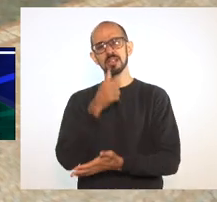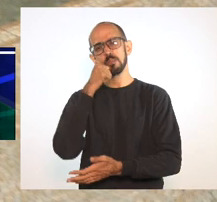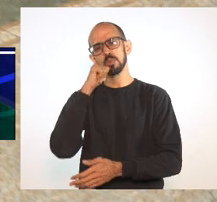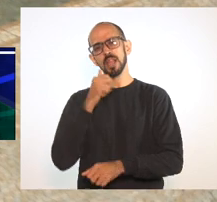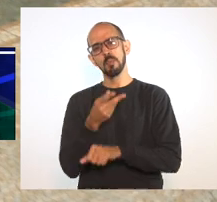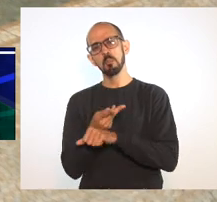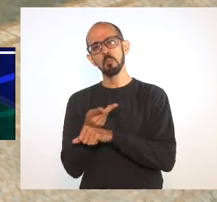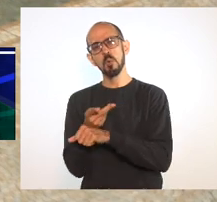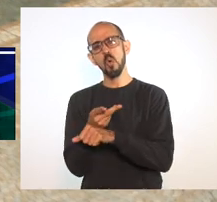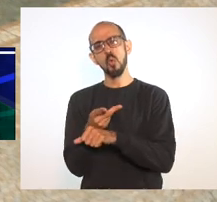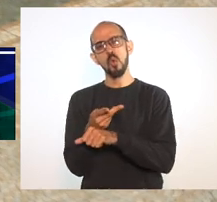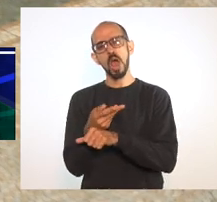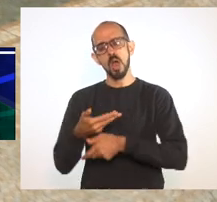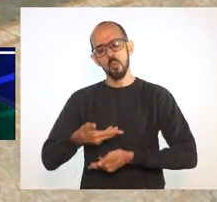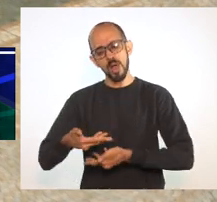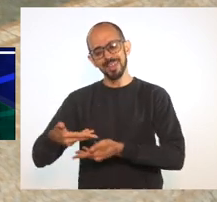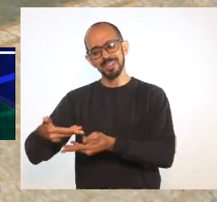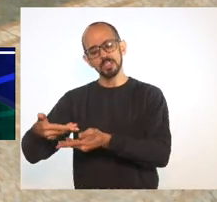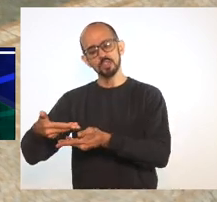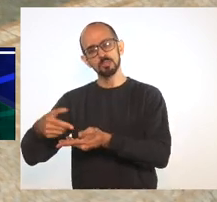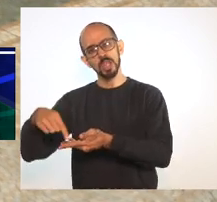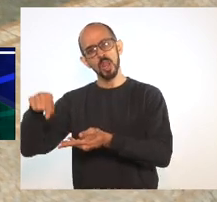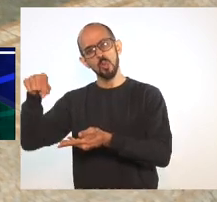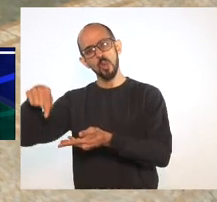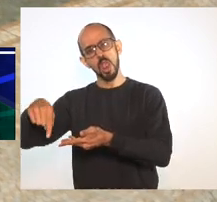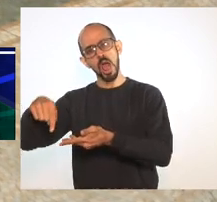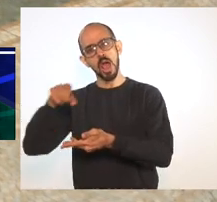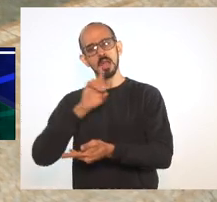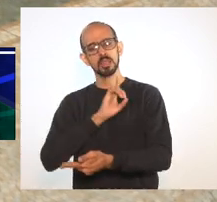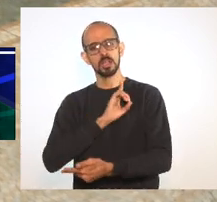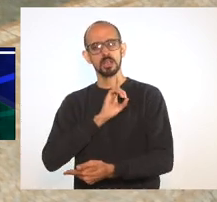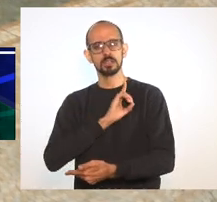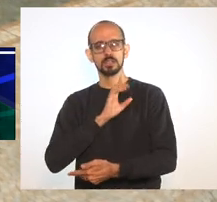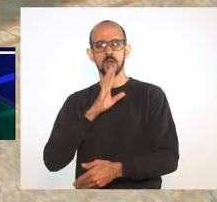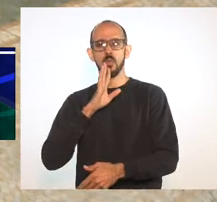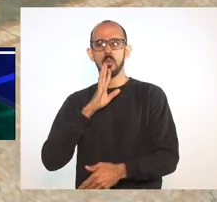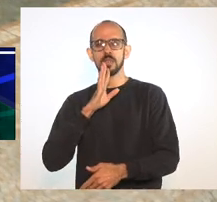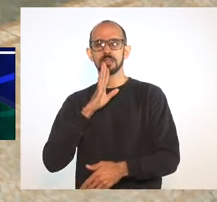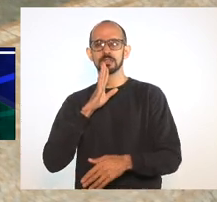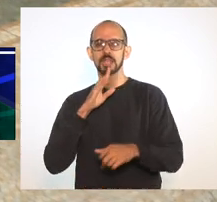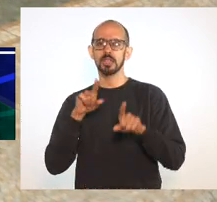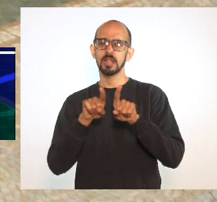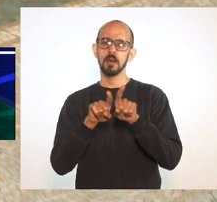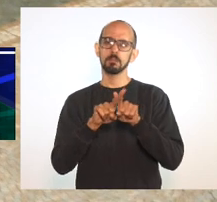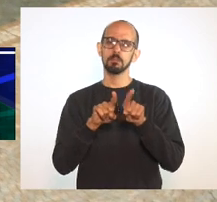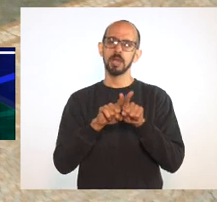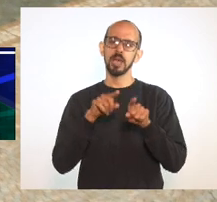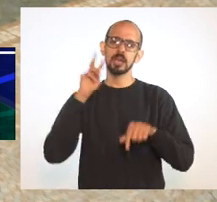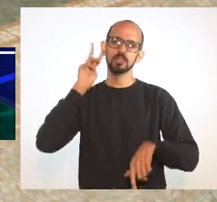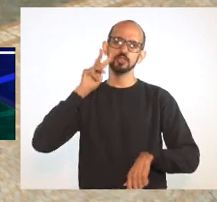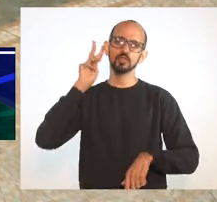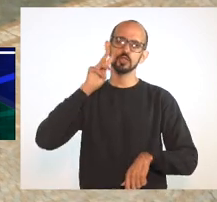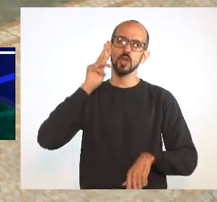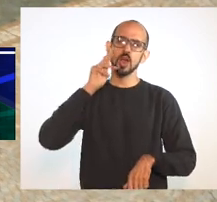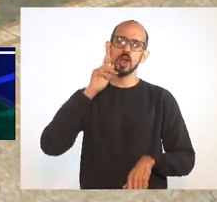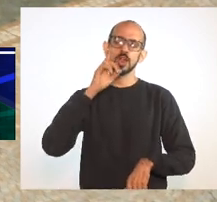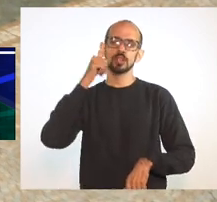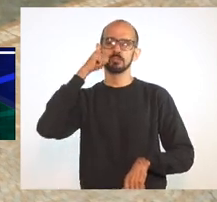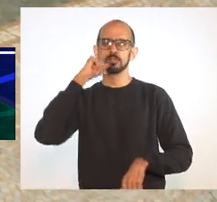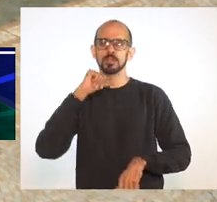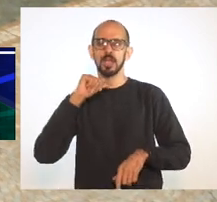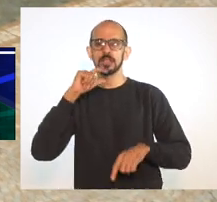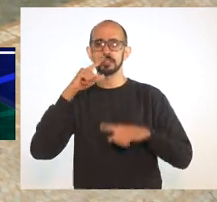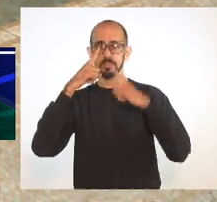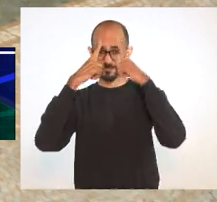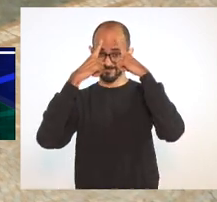procurar atendimento numa delegacia e conhecer um pouco mais de perto a história das mulheres vítimas de